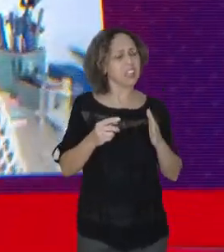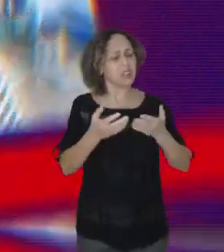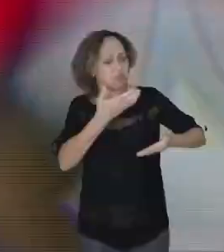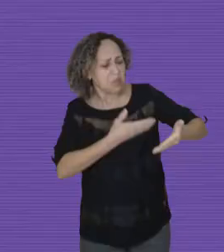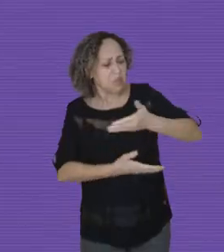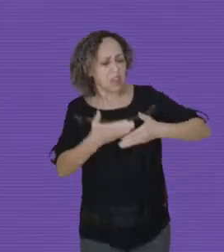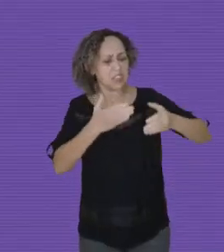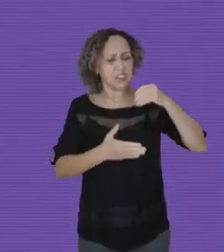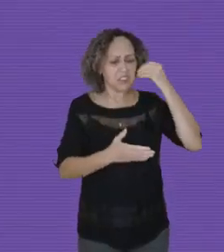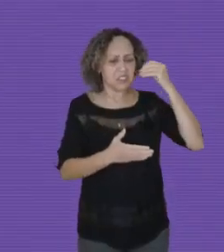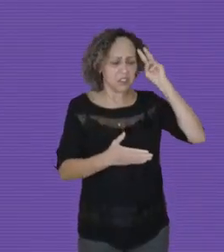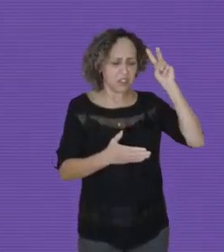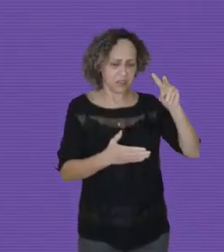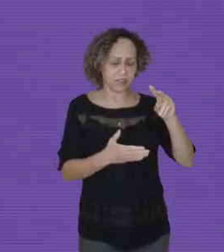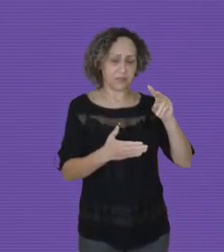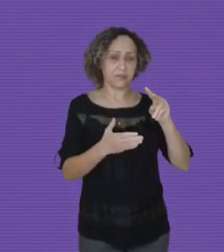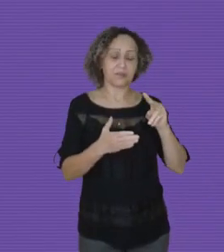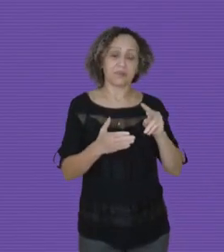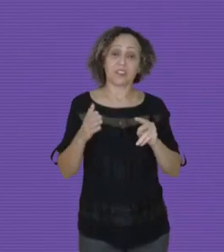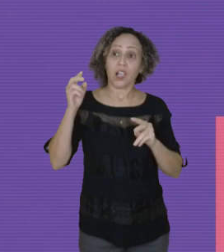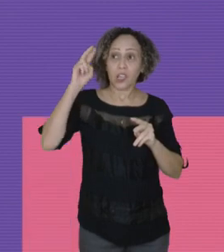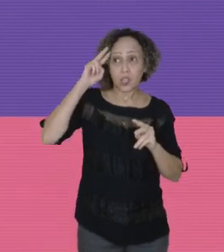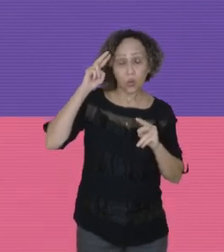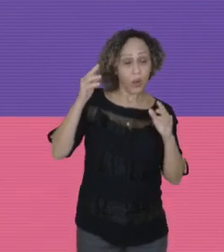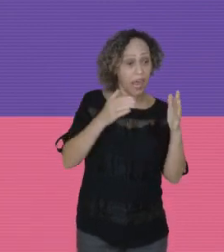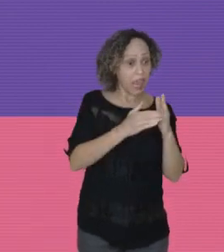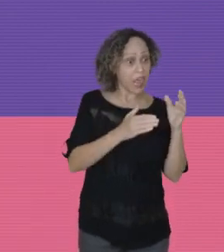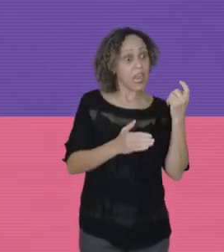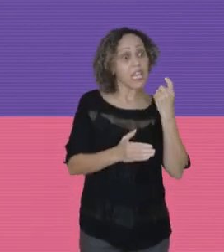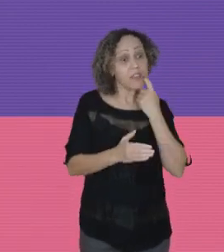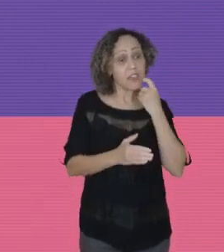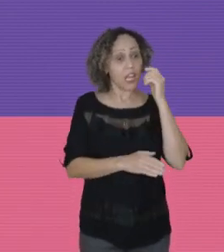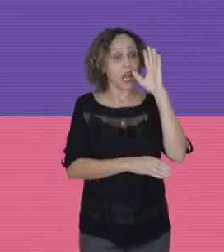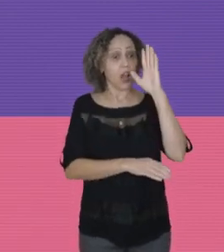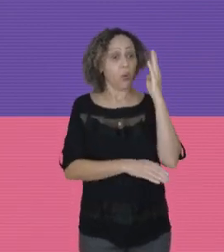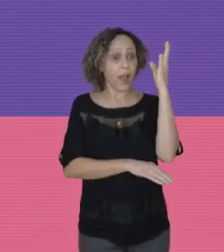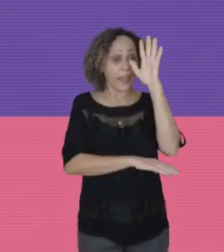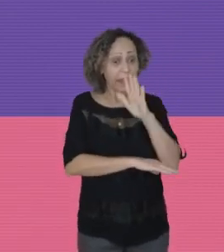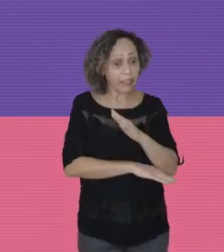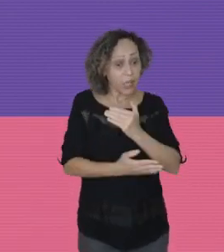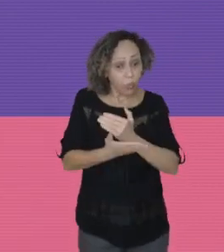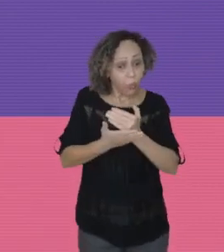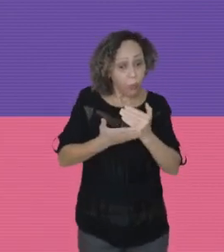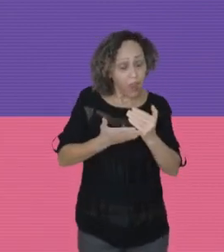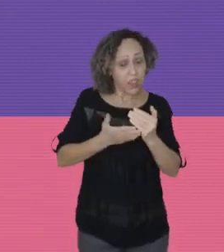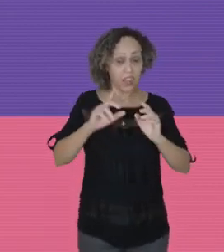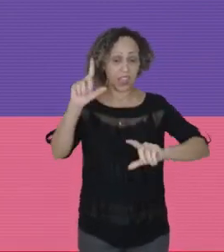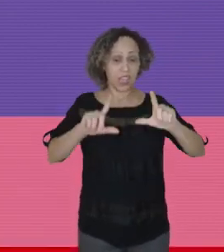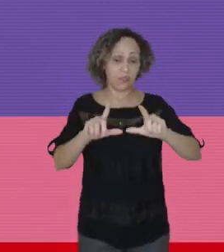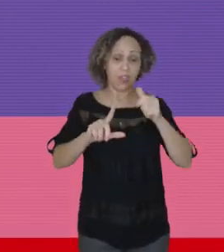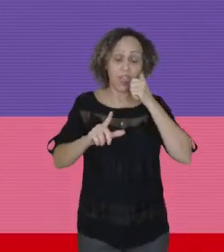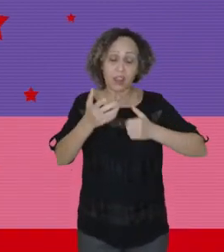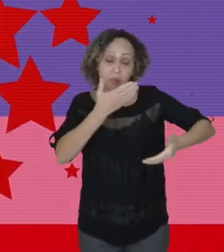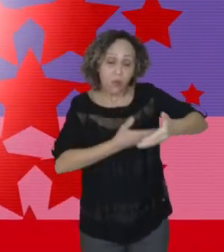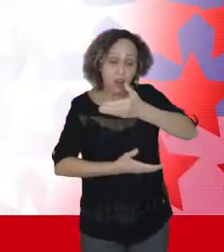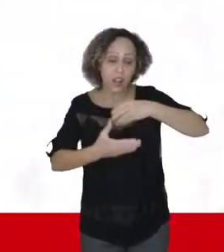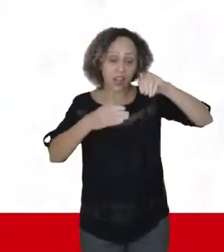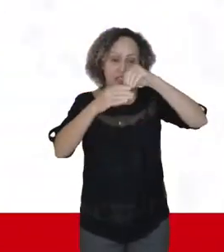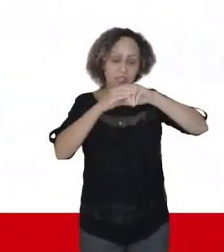gente. Então anota aí, de segunda a sexta-feira, a partir das 4 da tarde, tem TV Elas por Elas Formação na TVPT.